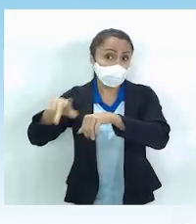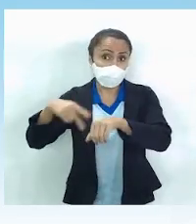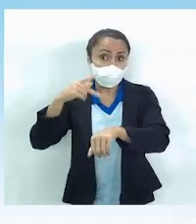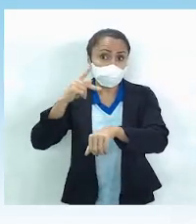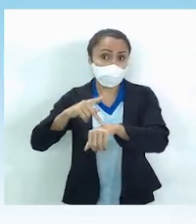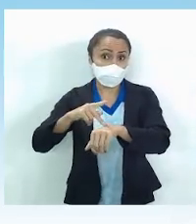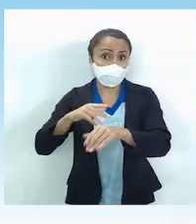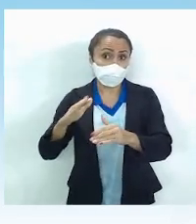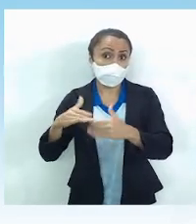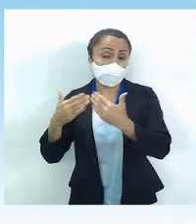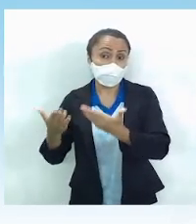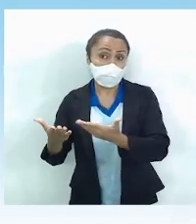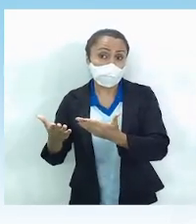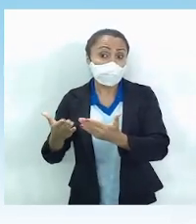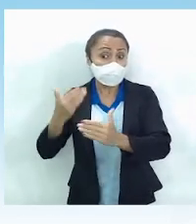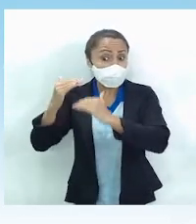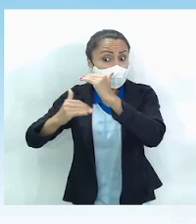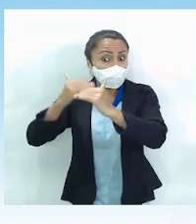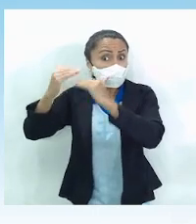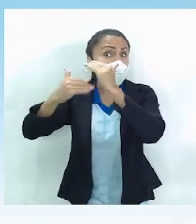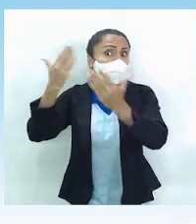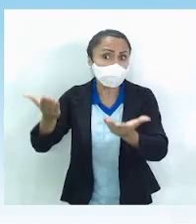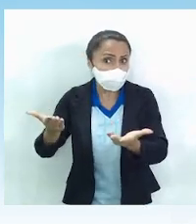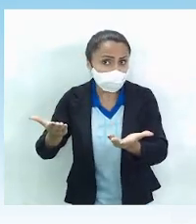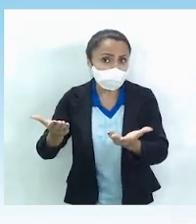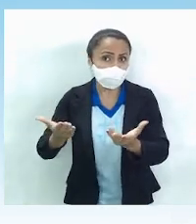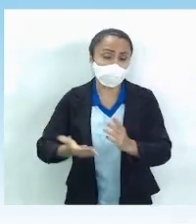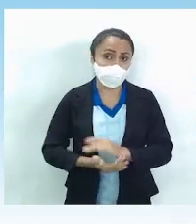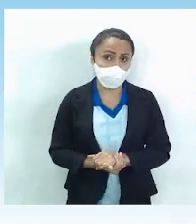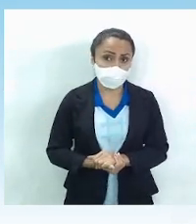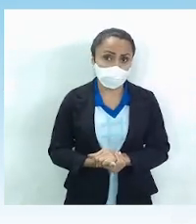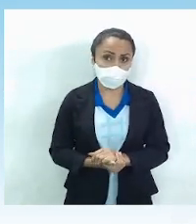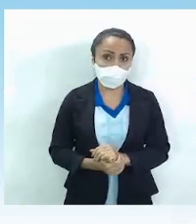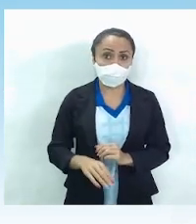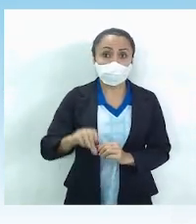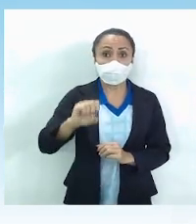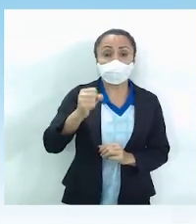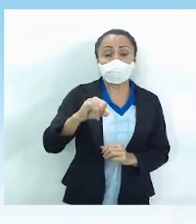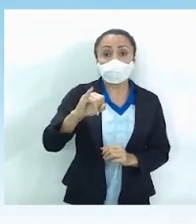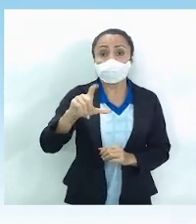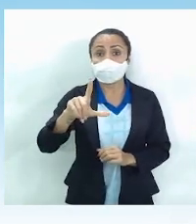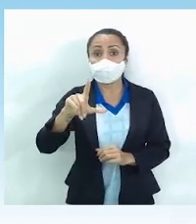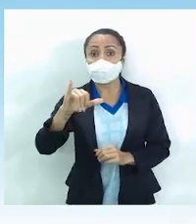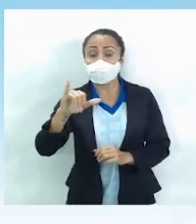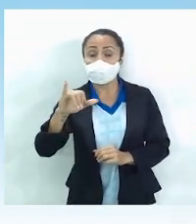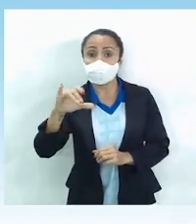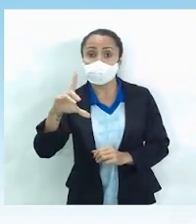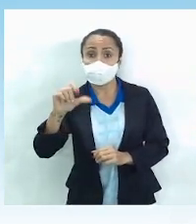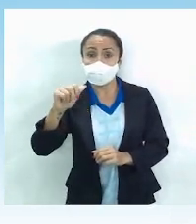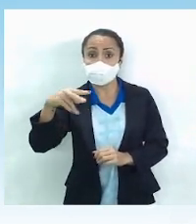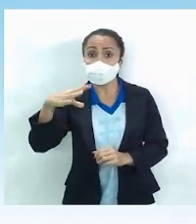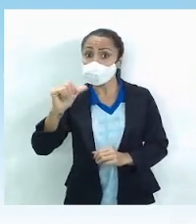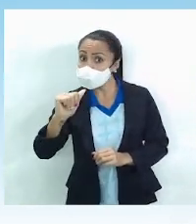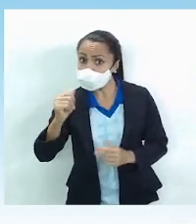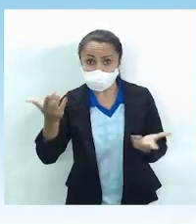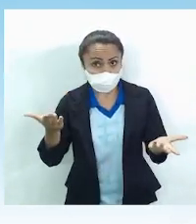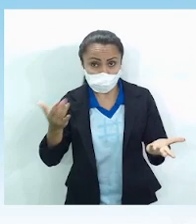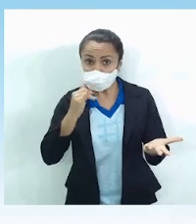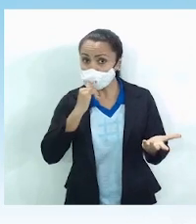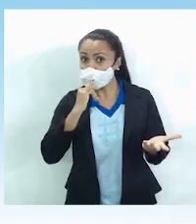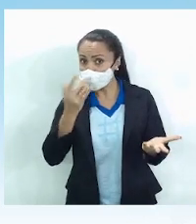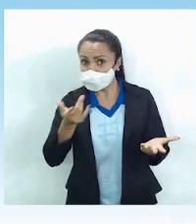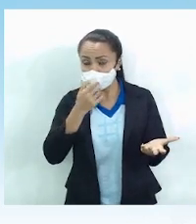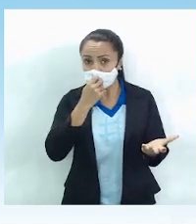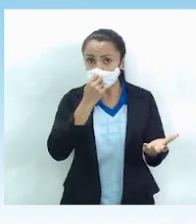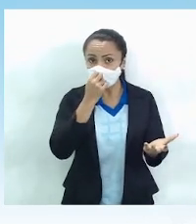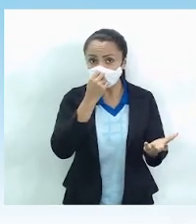Guiné-Bissau, Honduras, não é? Sri Lanka, não é? A gente